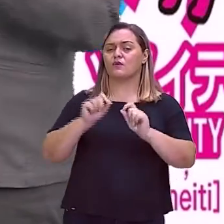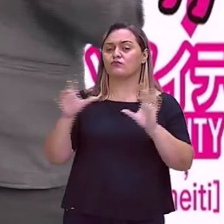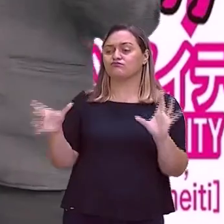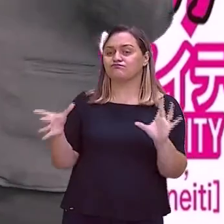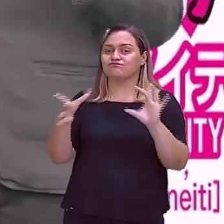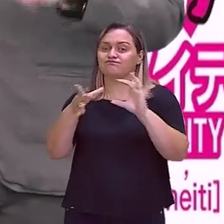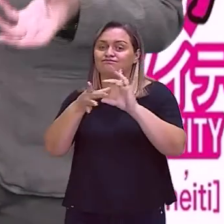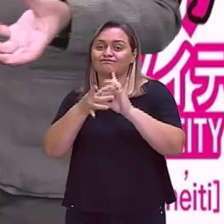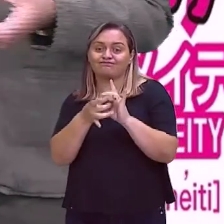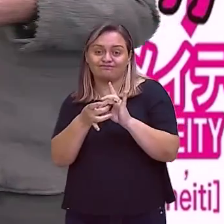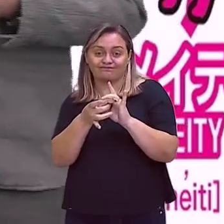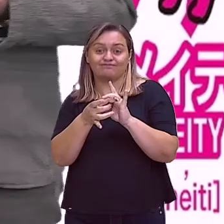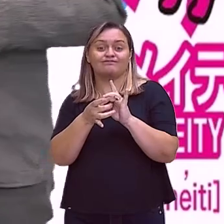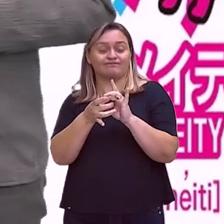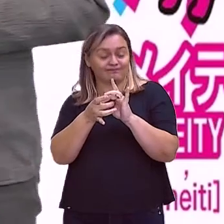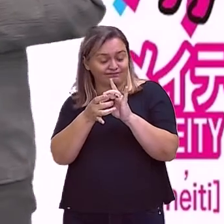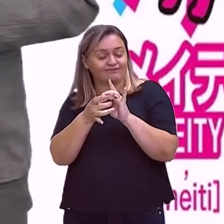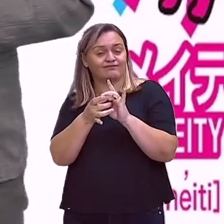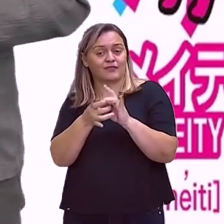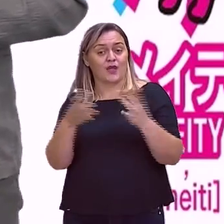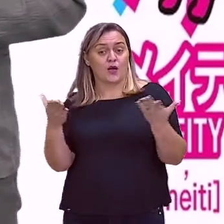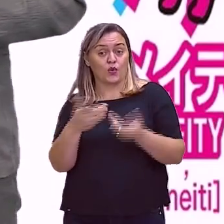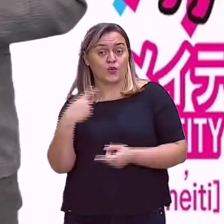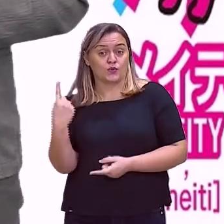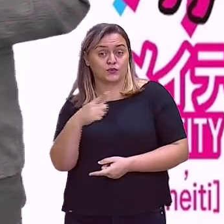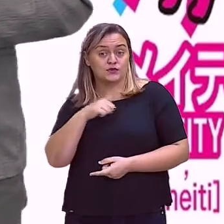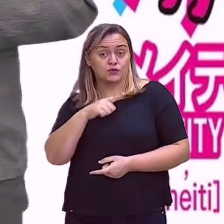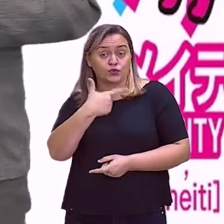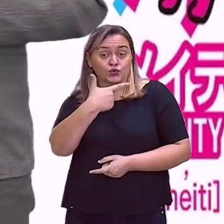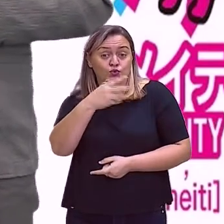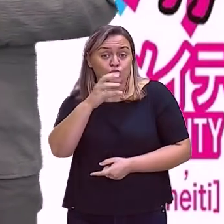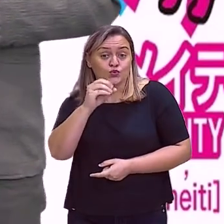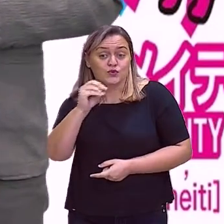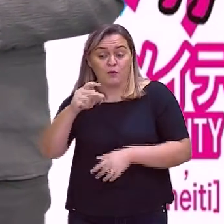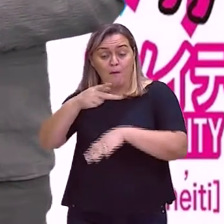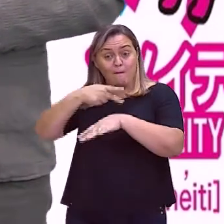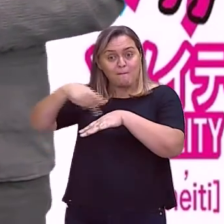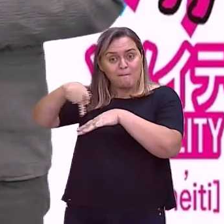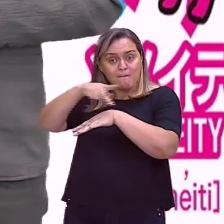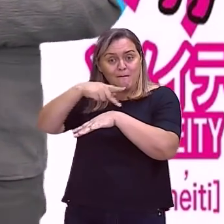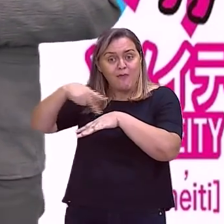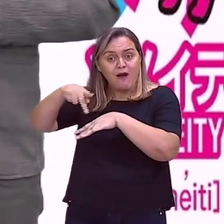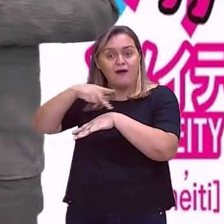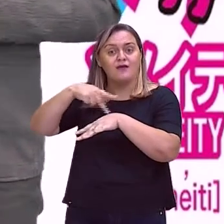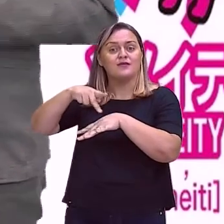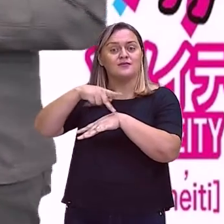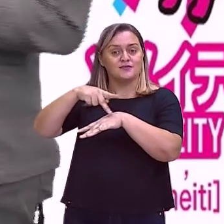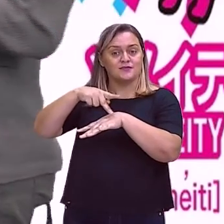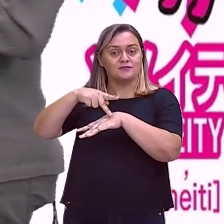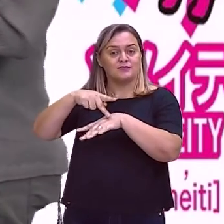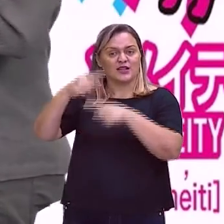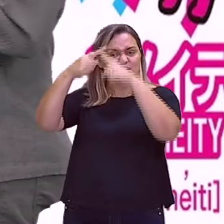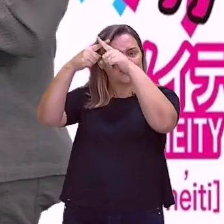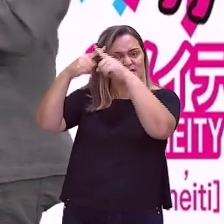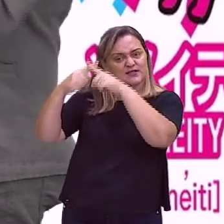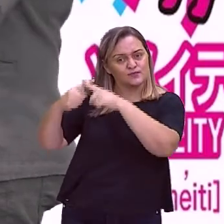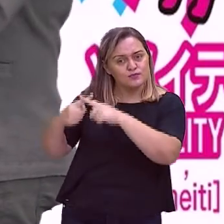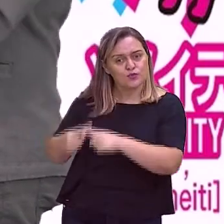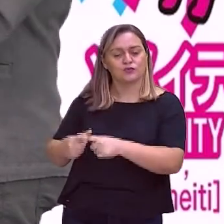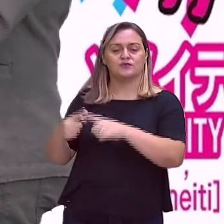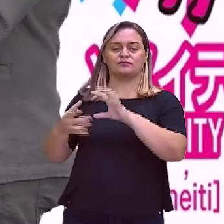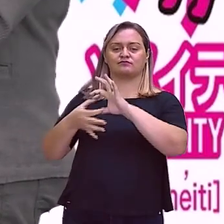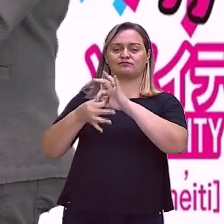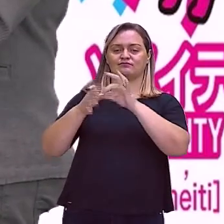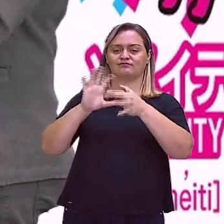Entre nações. Que agora nós temos 200 países que competem durante, né,